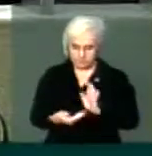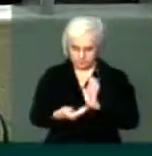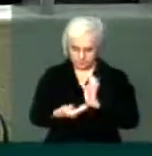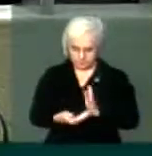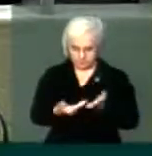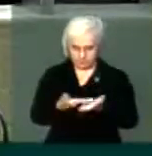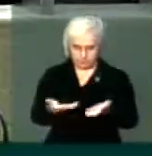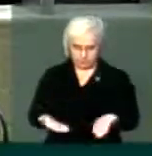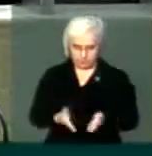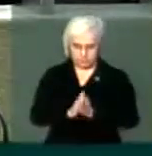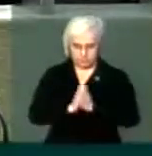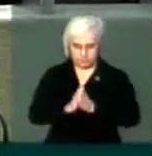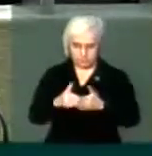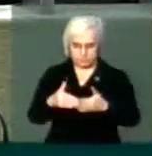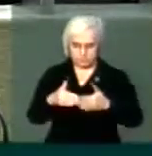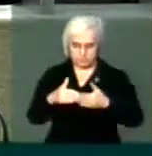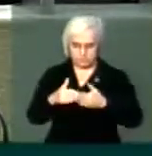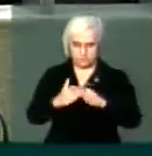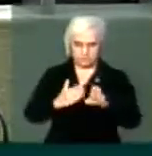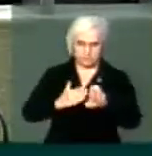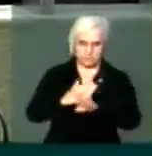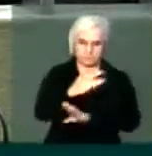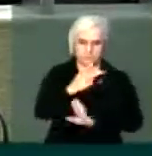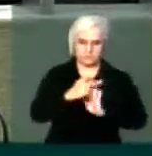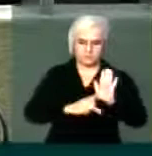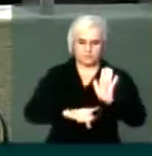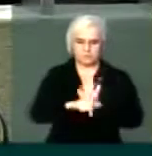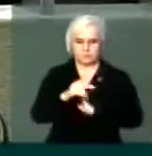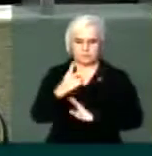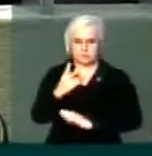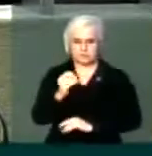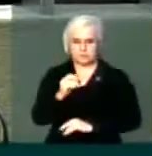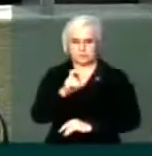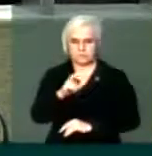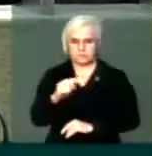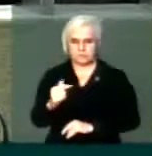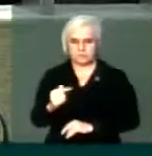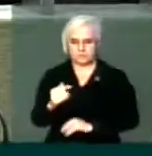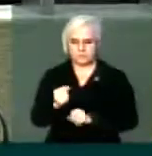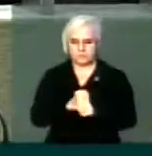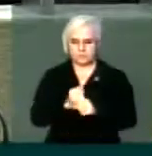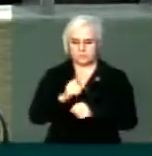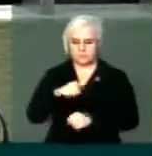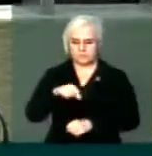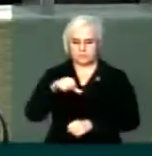casa pedem a aprovação do PL 2057 de